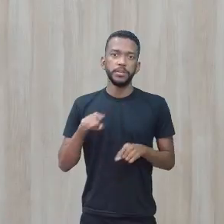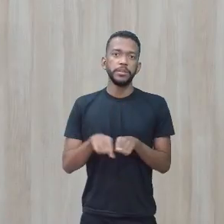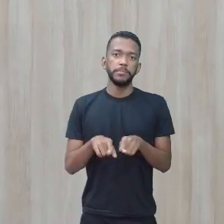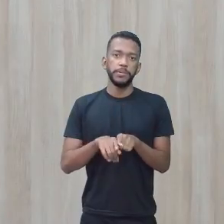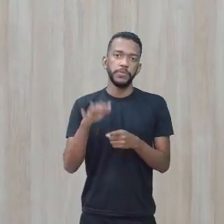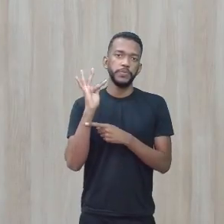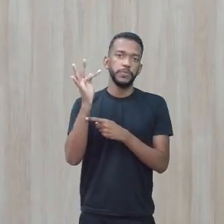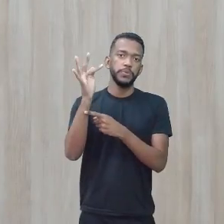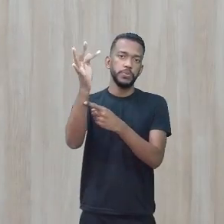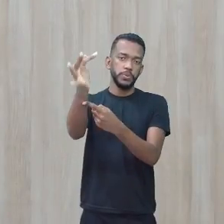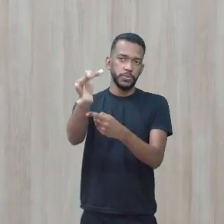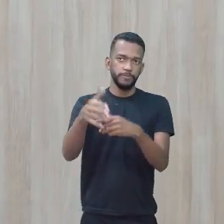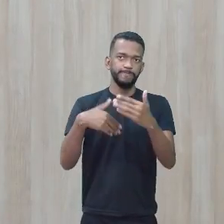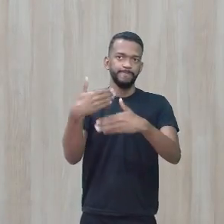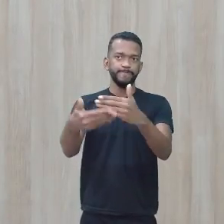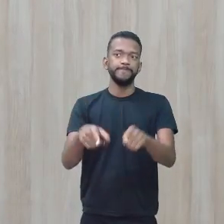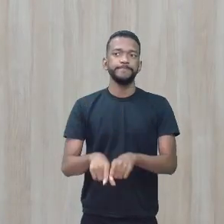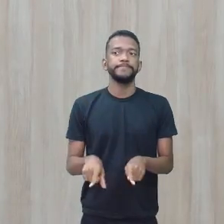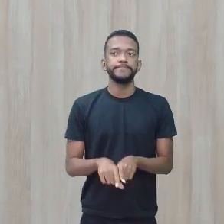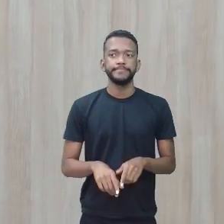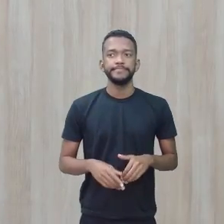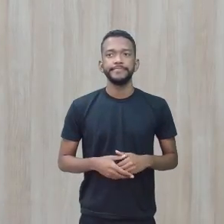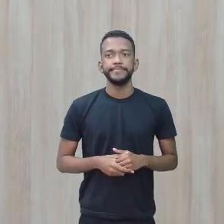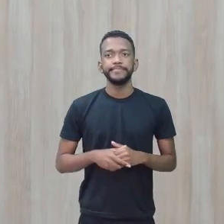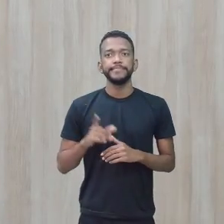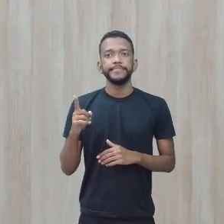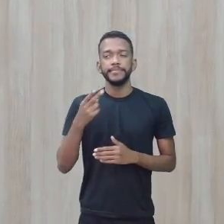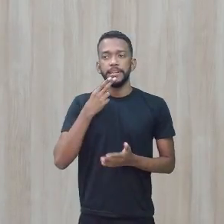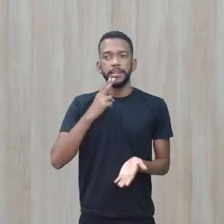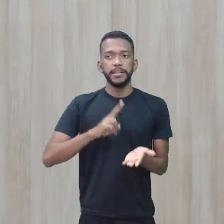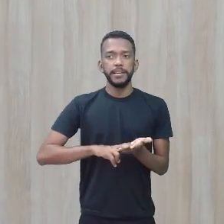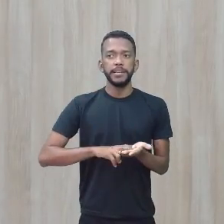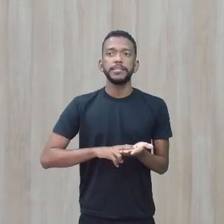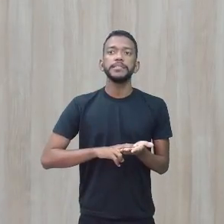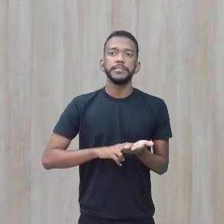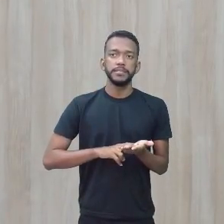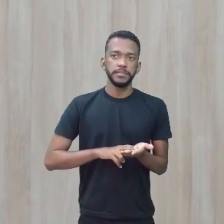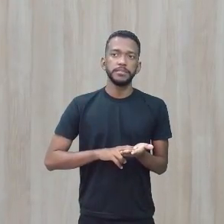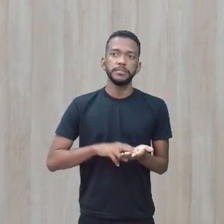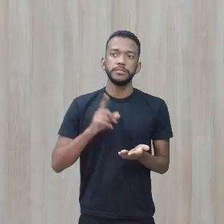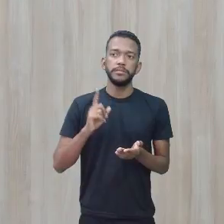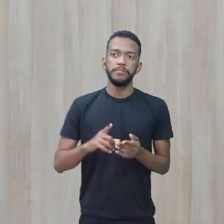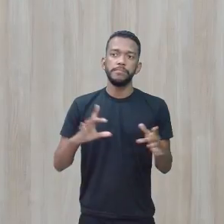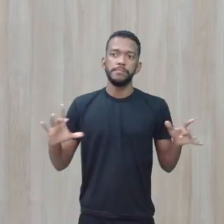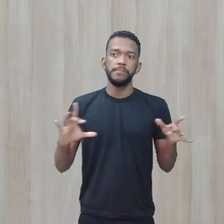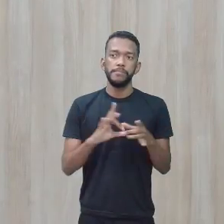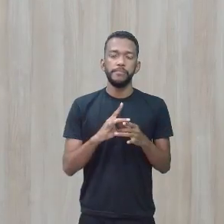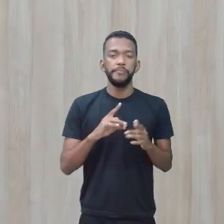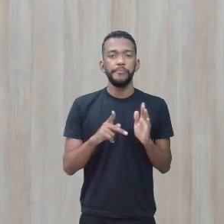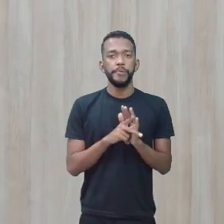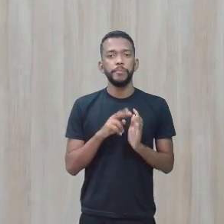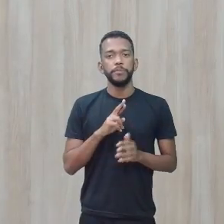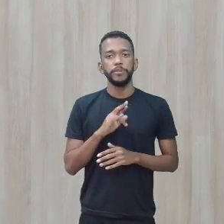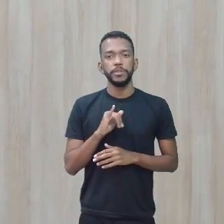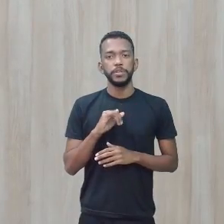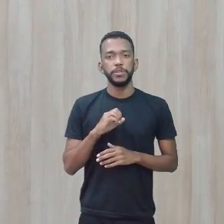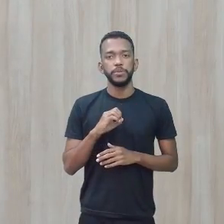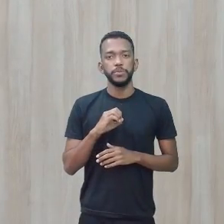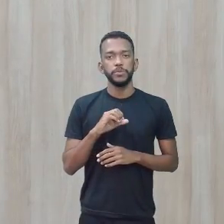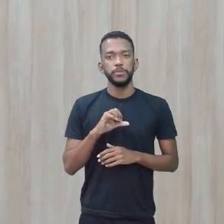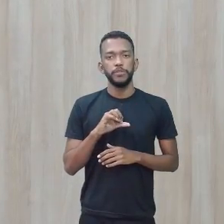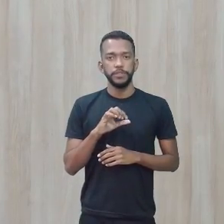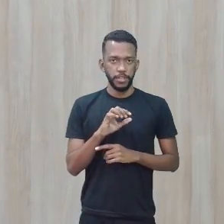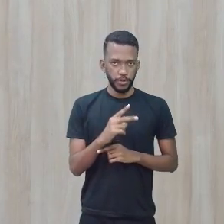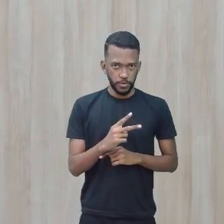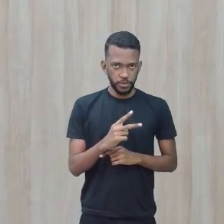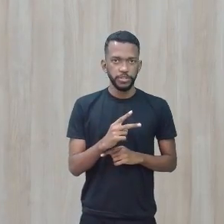Mas vamos seguindo. A Carta da Terra, né, está relacionada a Rio 92,